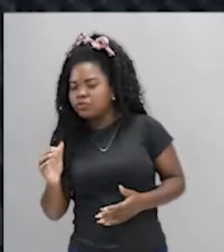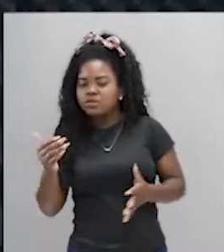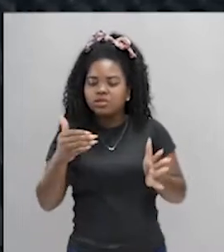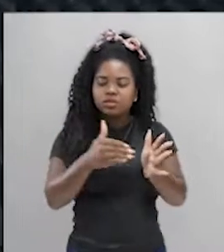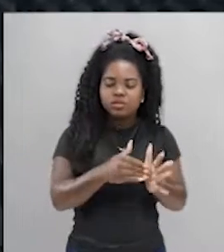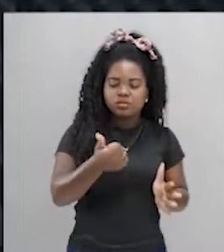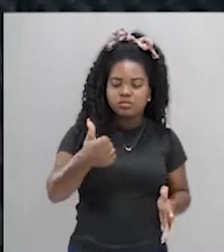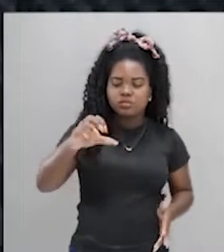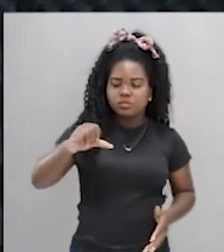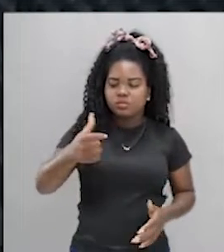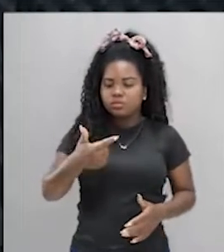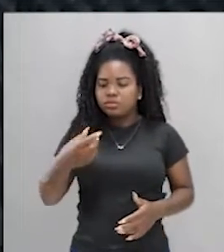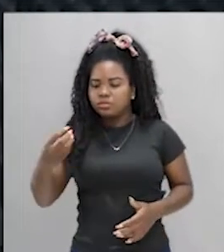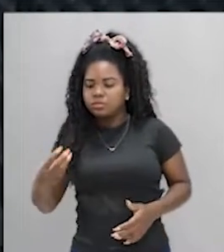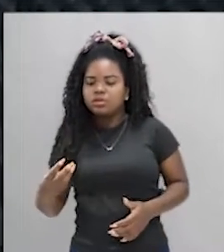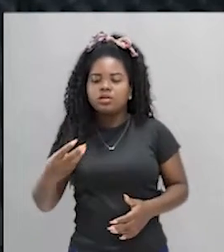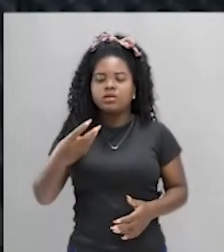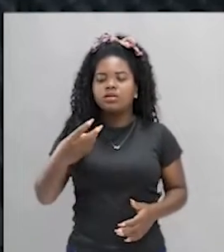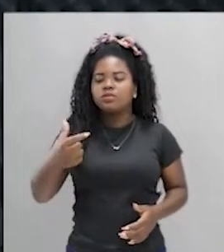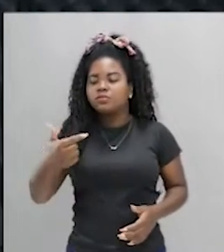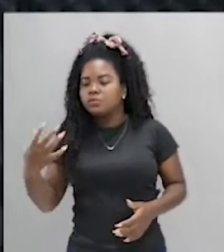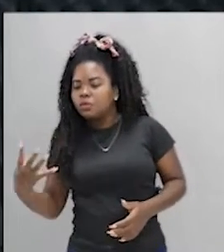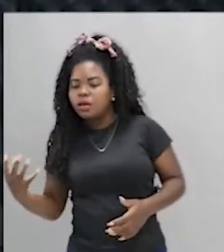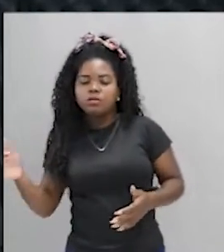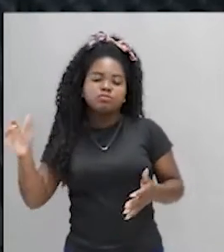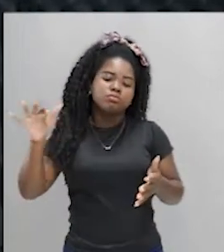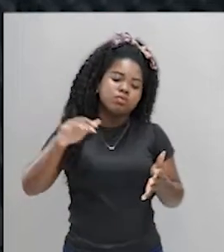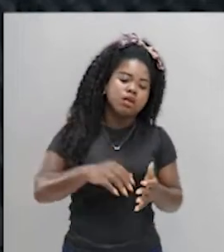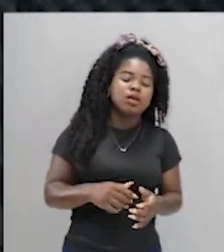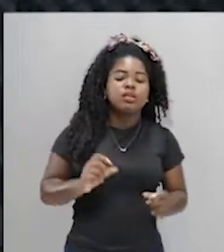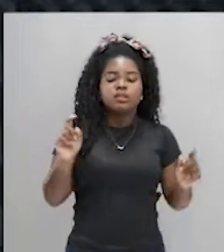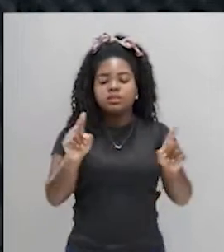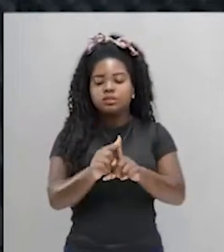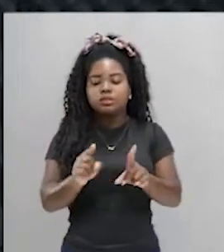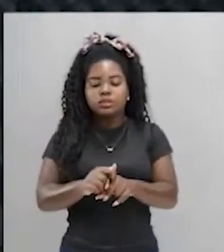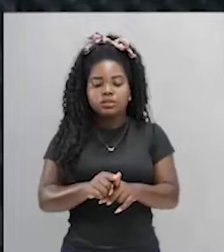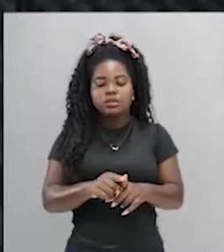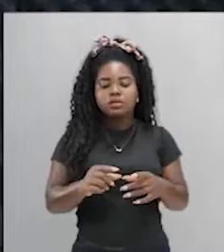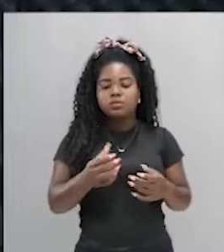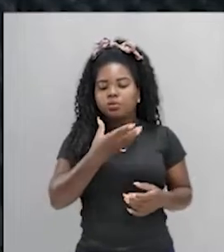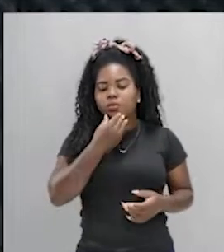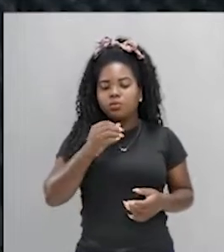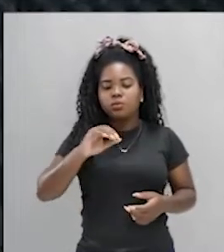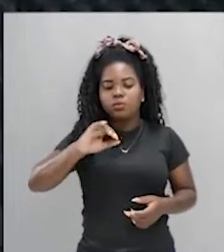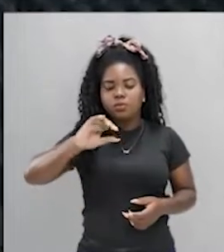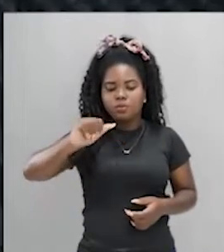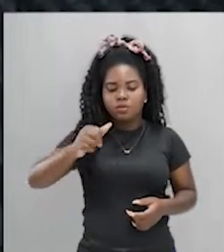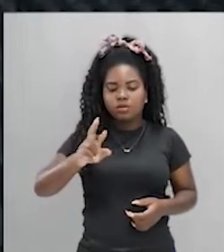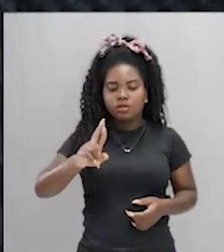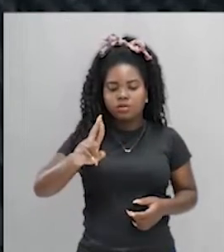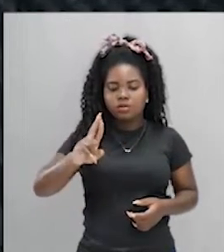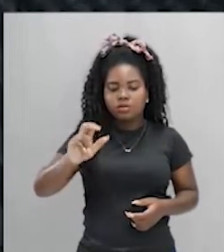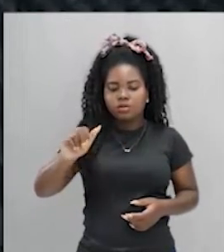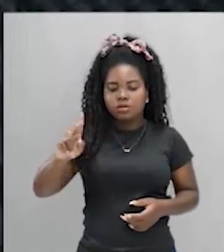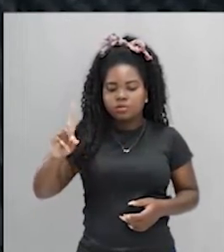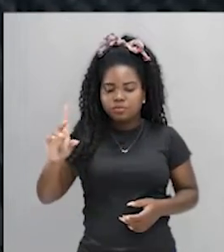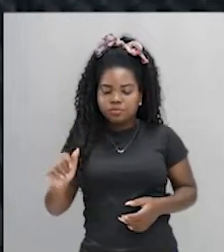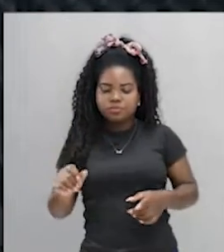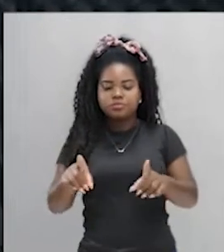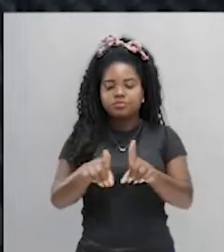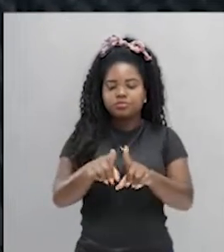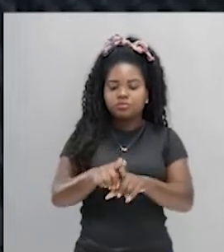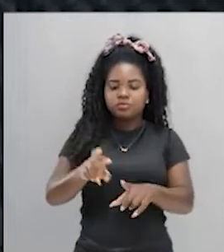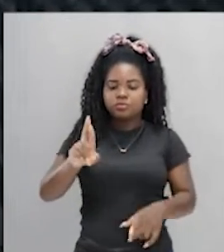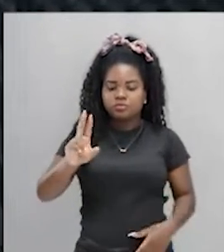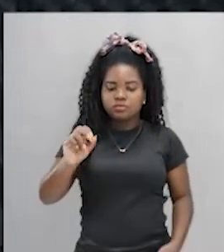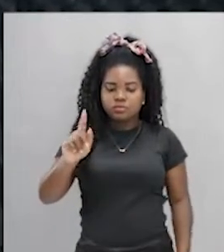até 1923, 24 e assim por diante. Né? Arro e o Jorge Aron são os primeiros diretores surrealistas que interferem diretamente